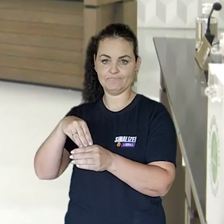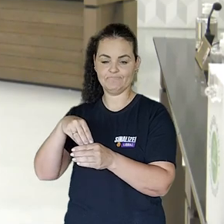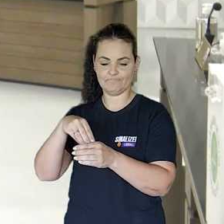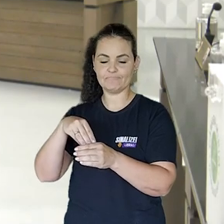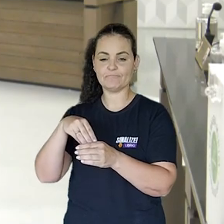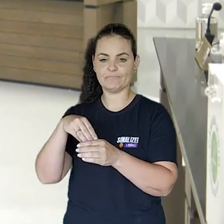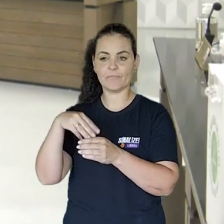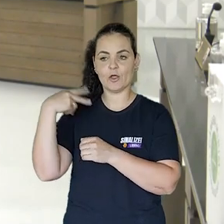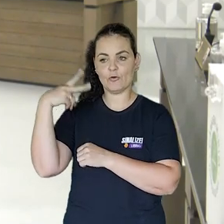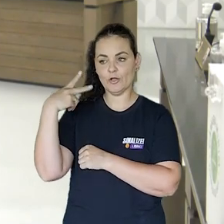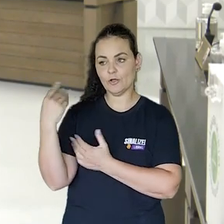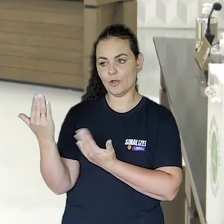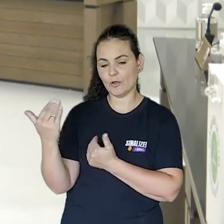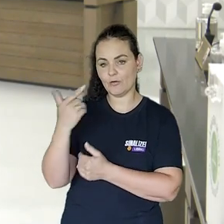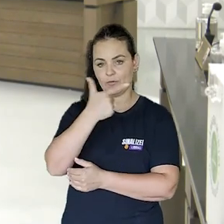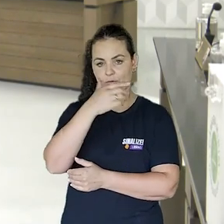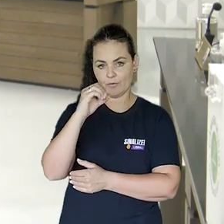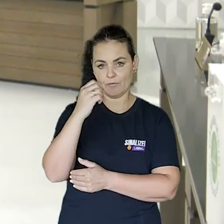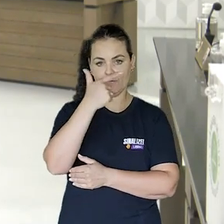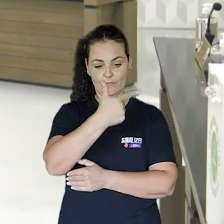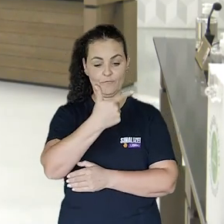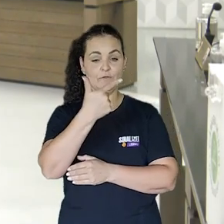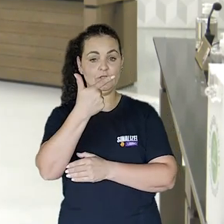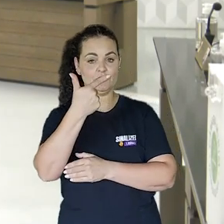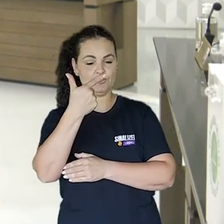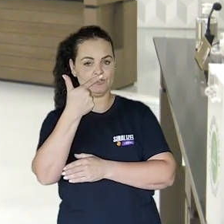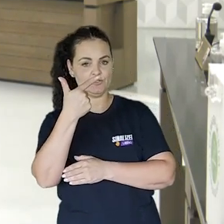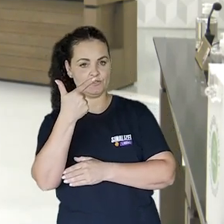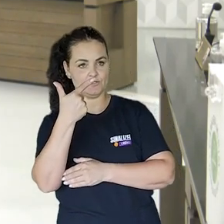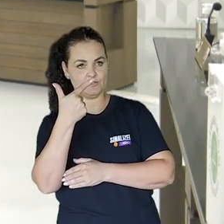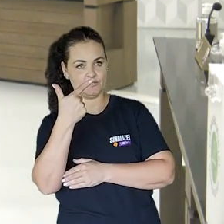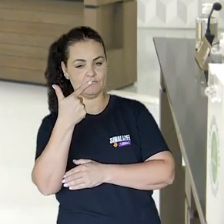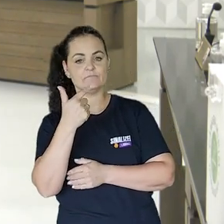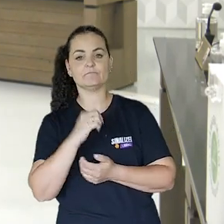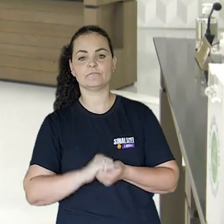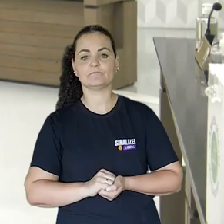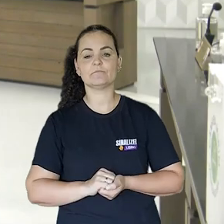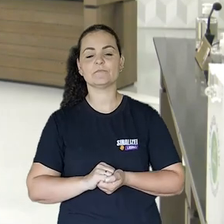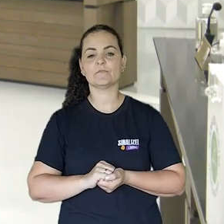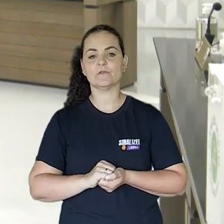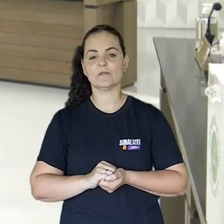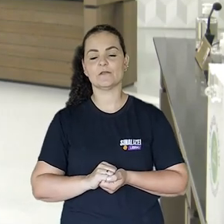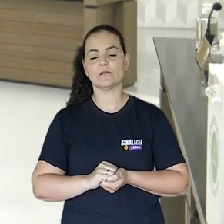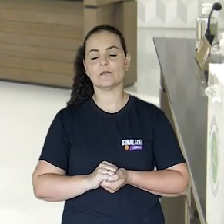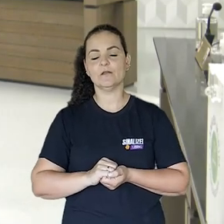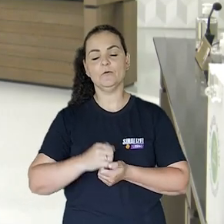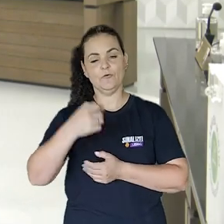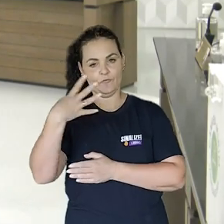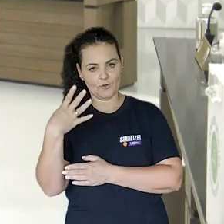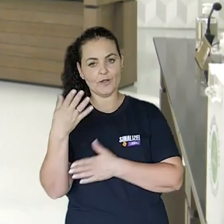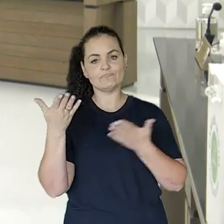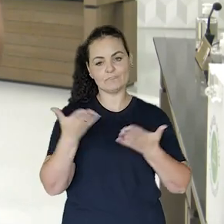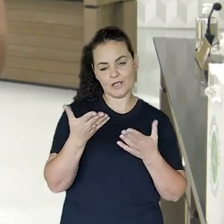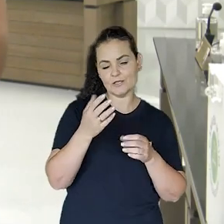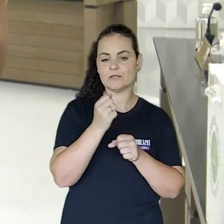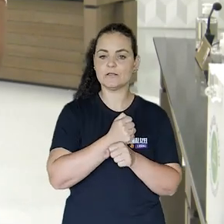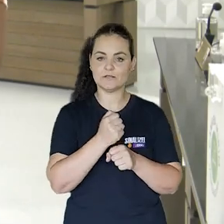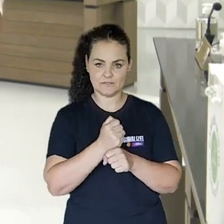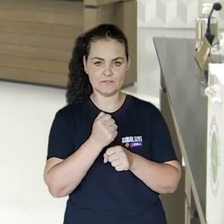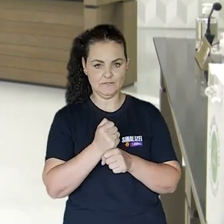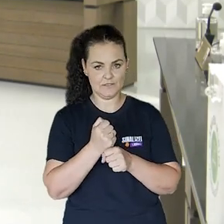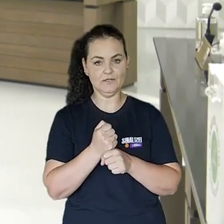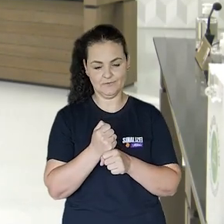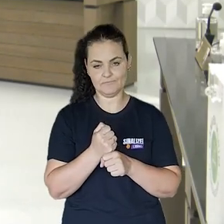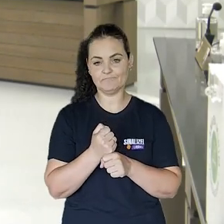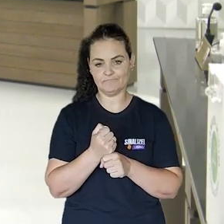ano de dois... que não participaram, perdão, né, do programa Vereador Mirim neste ano e que não forem contempladas